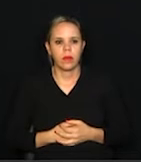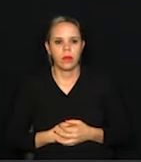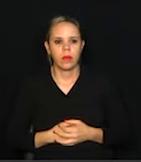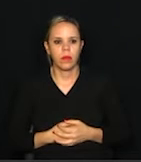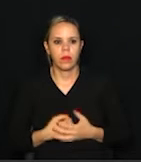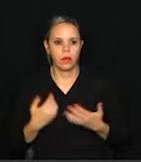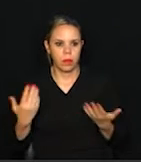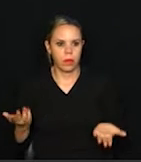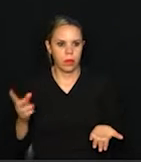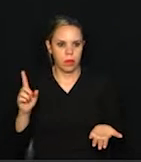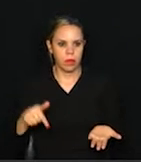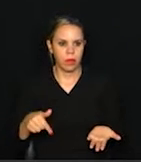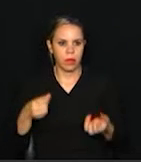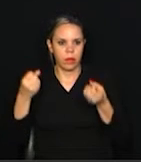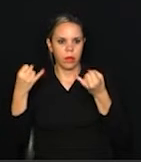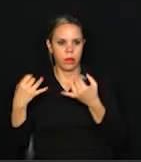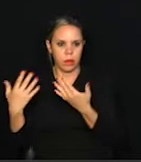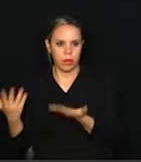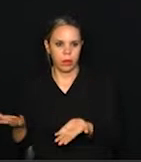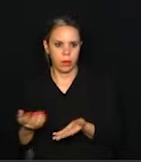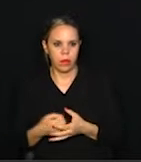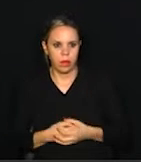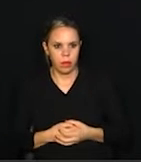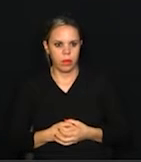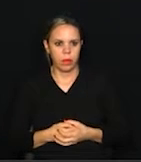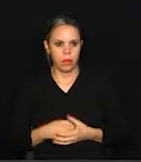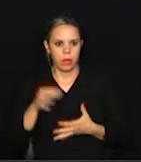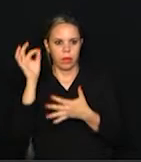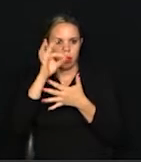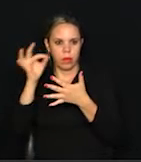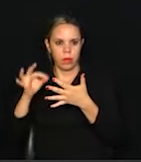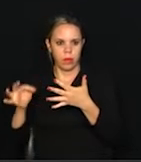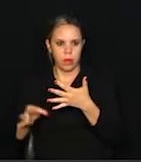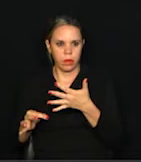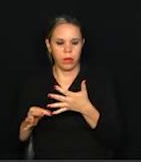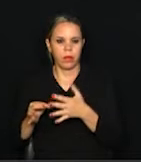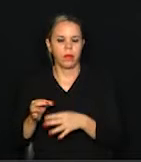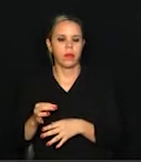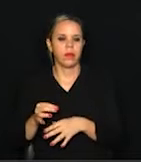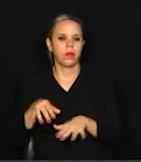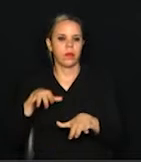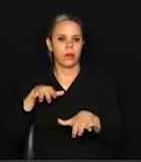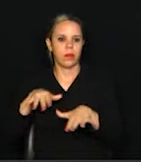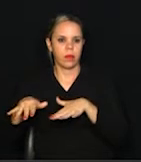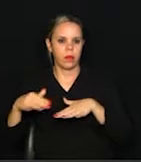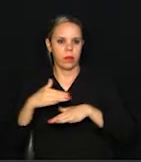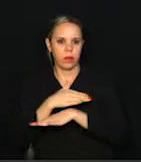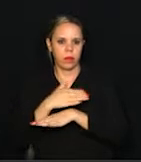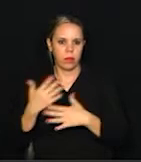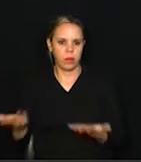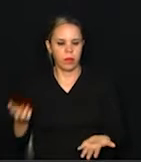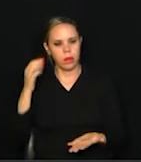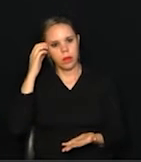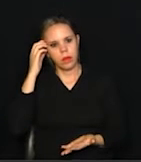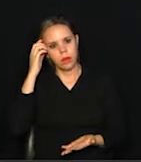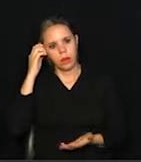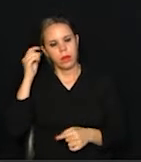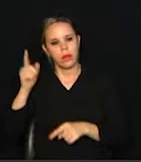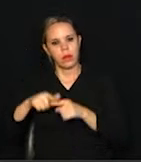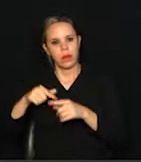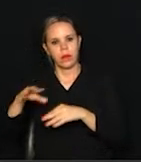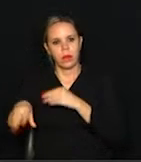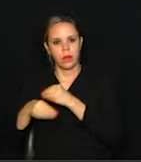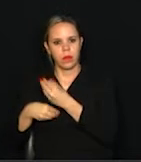Então, ela especifica os elementos, né, de engenharia de trânsito, os materiais que